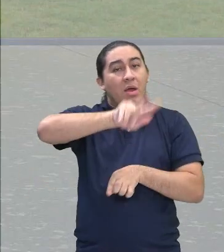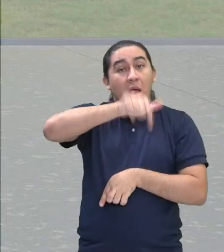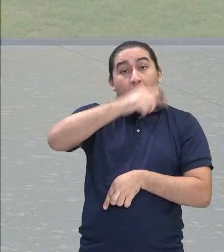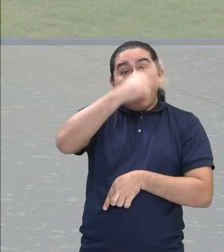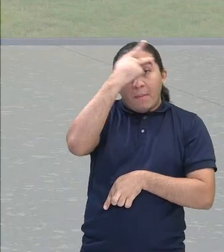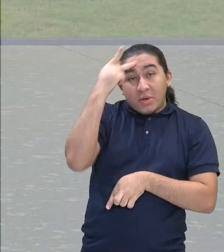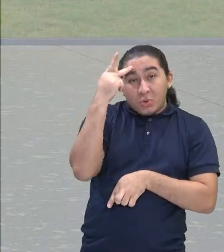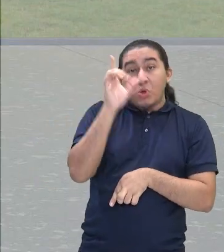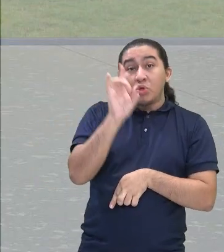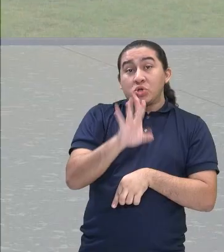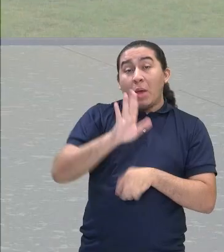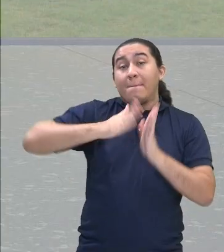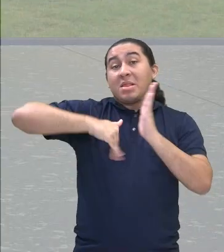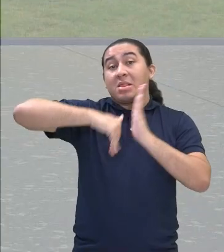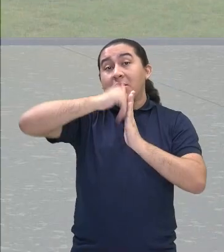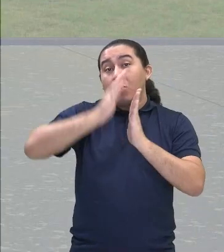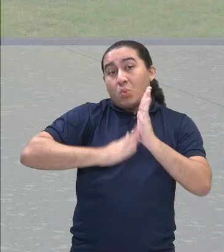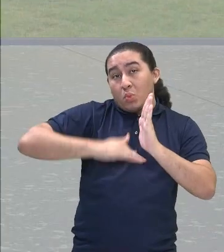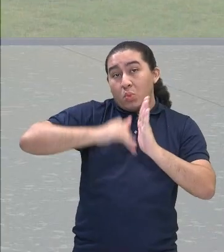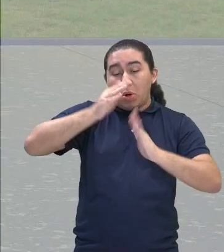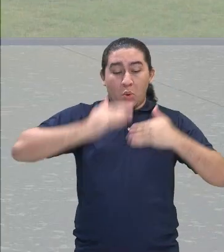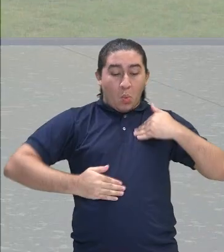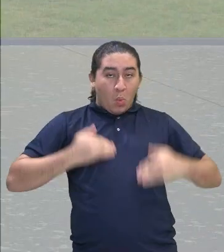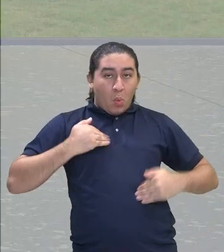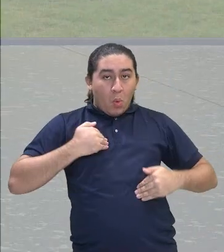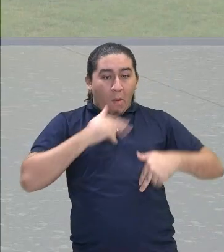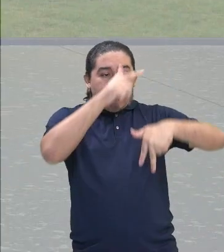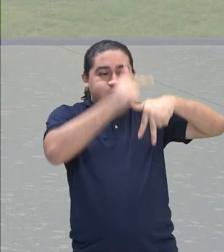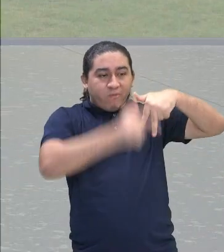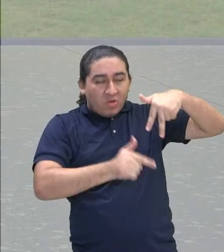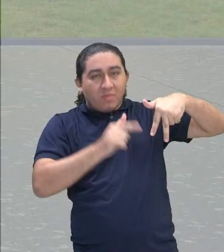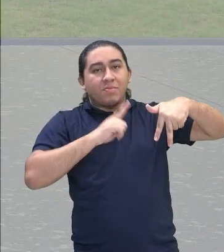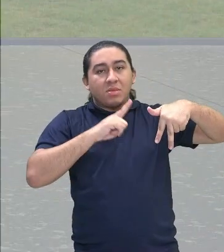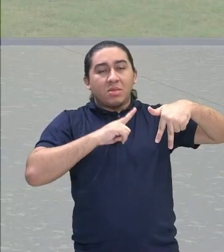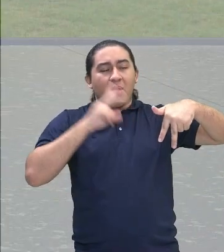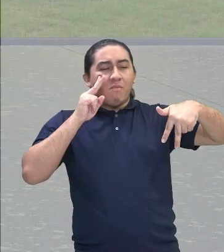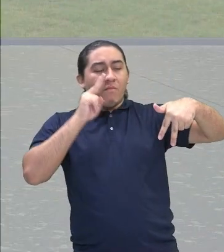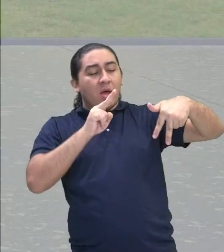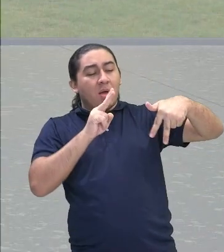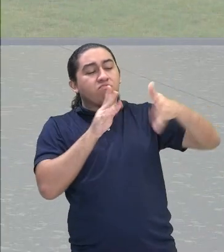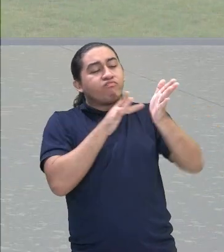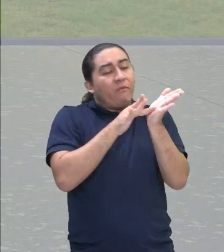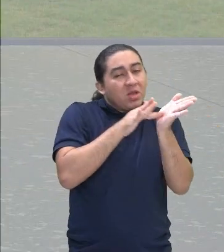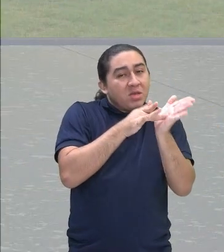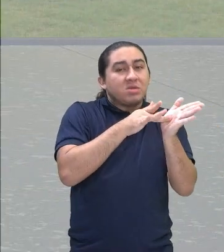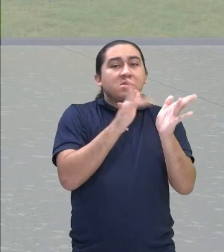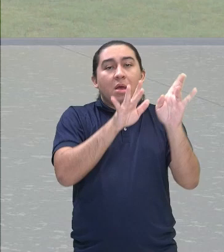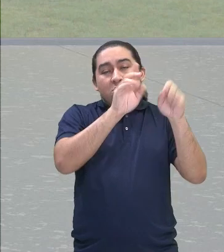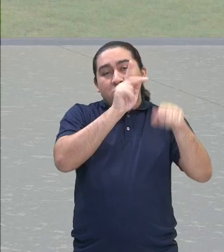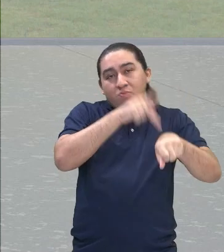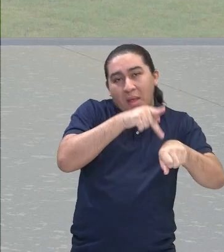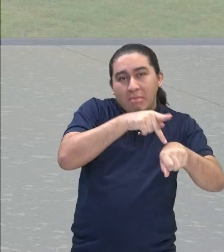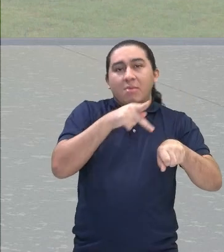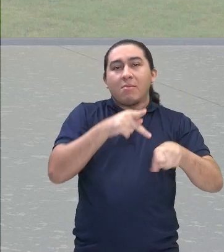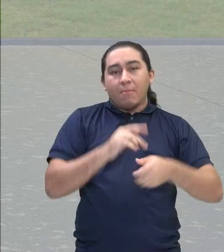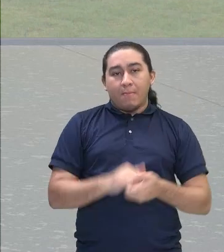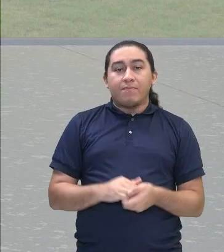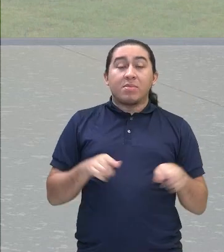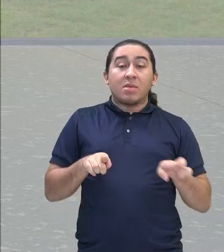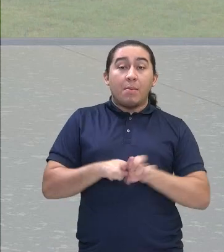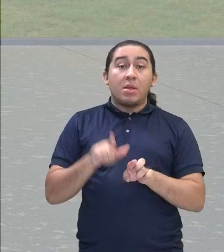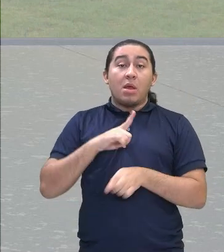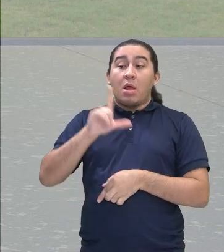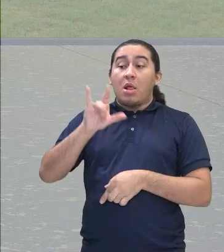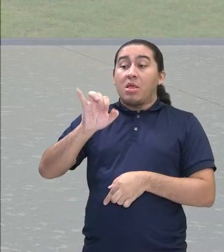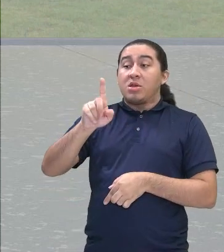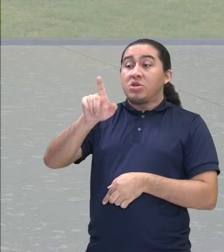várias performances. Artistas brasileiros que fazem, por exemplo, Lígia Clark, que faz